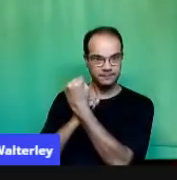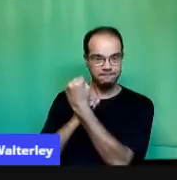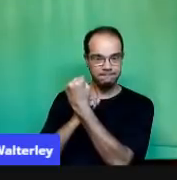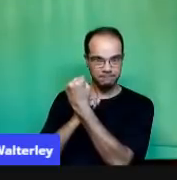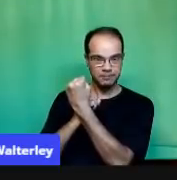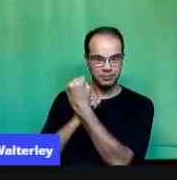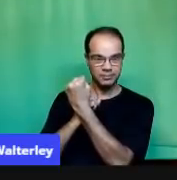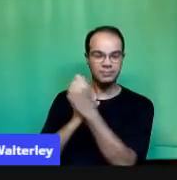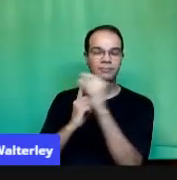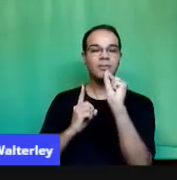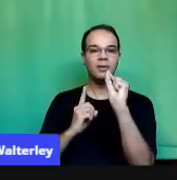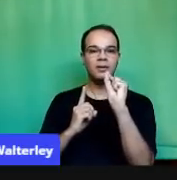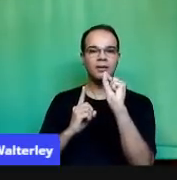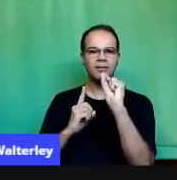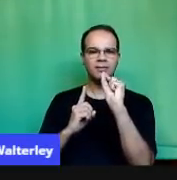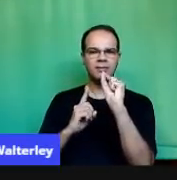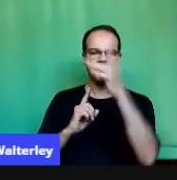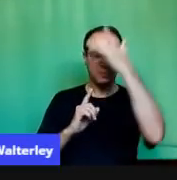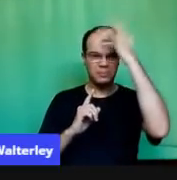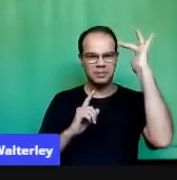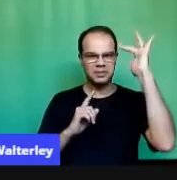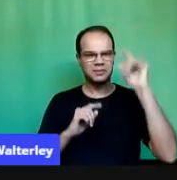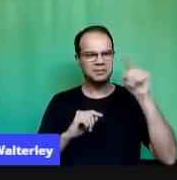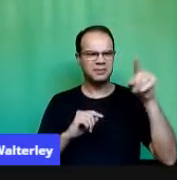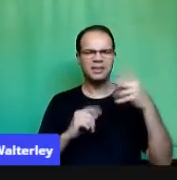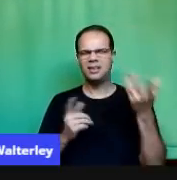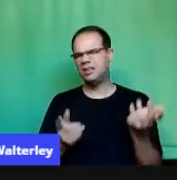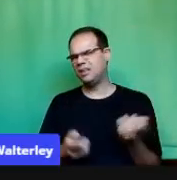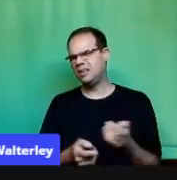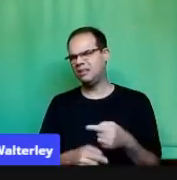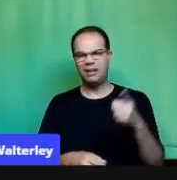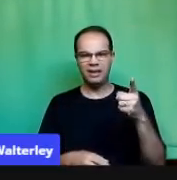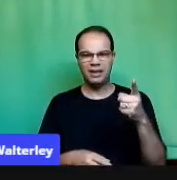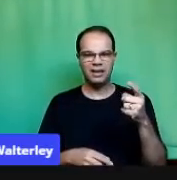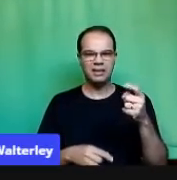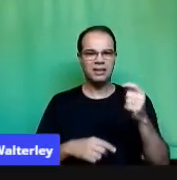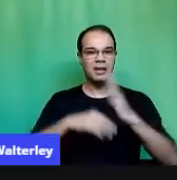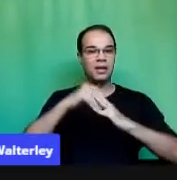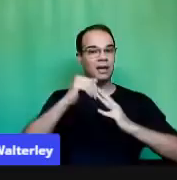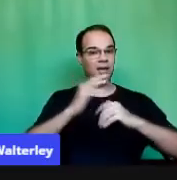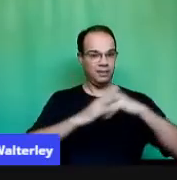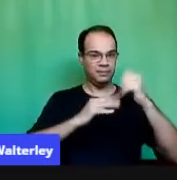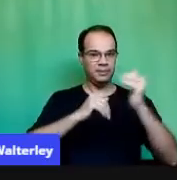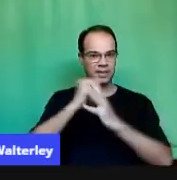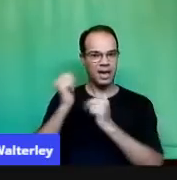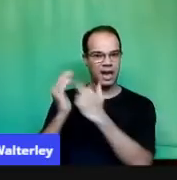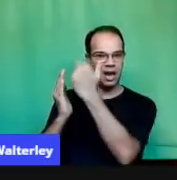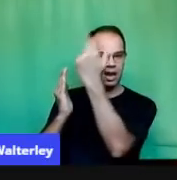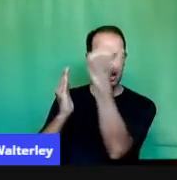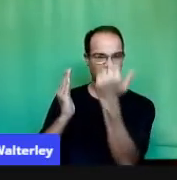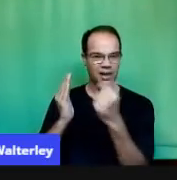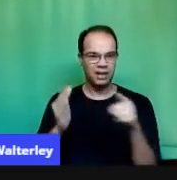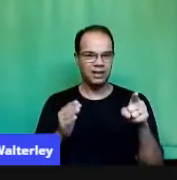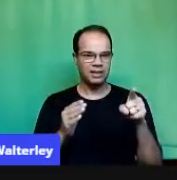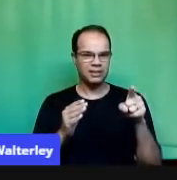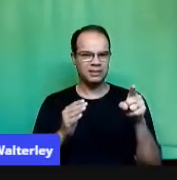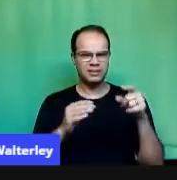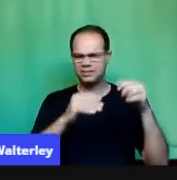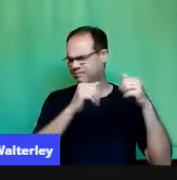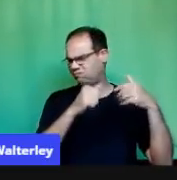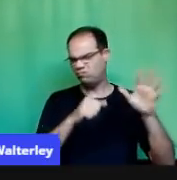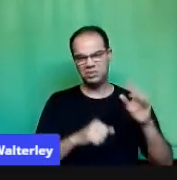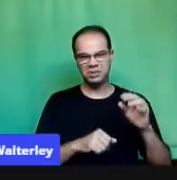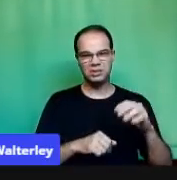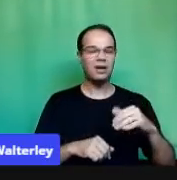Artistas ainda são vistos como talvez a escória da